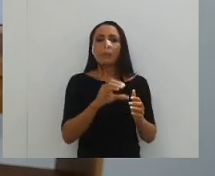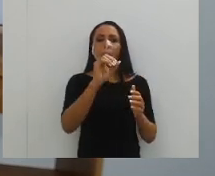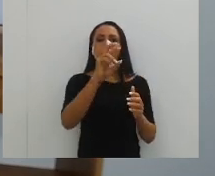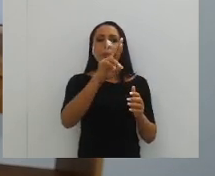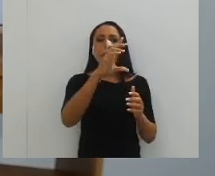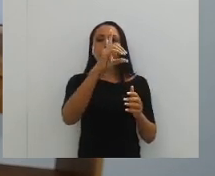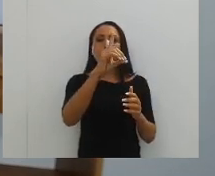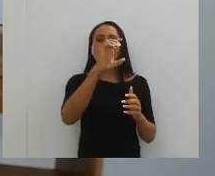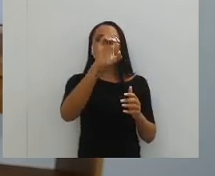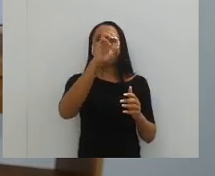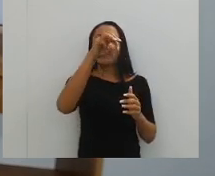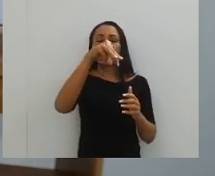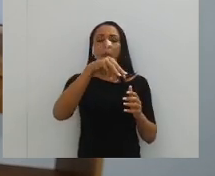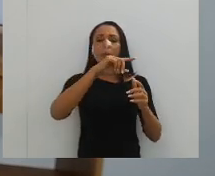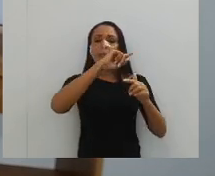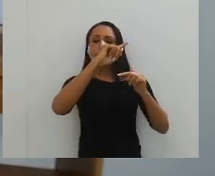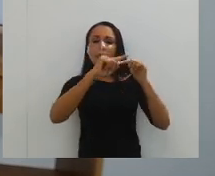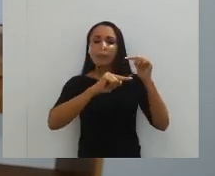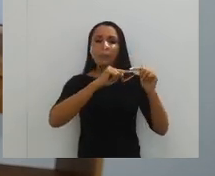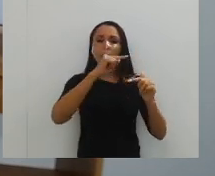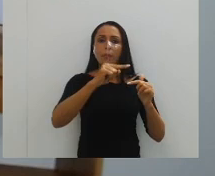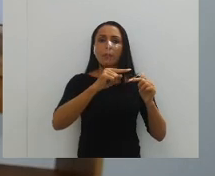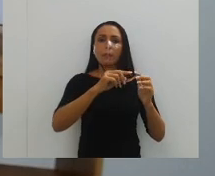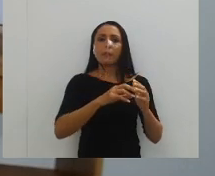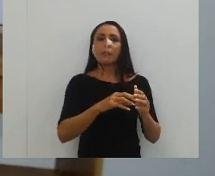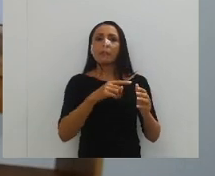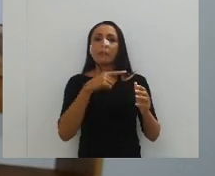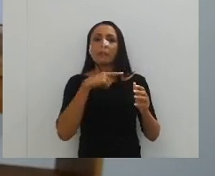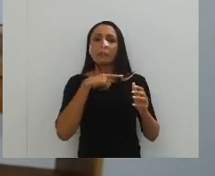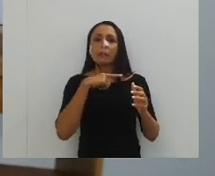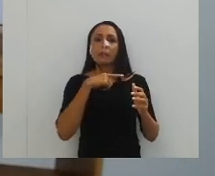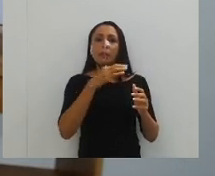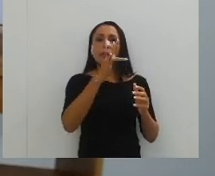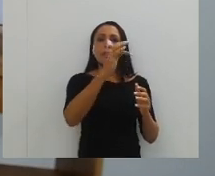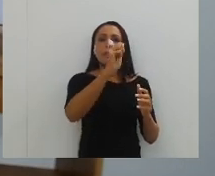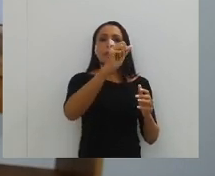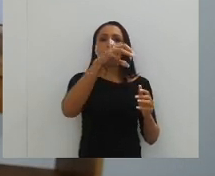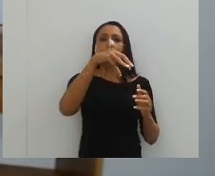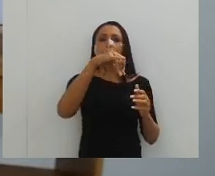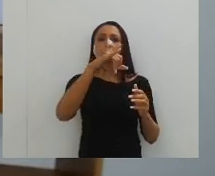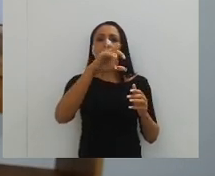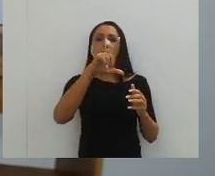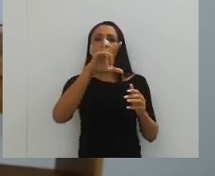ordem. Ó, depois da ordem, você vai ter a família.